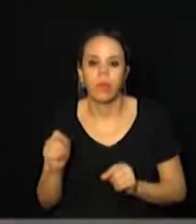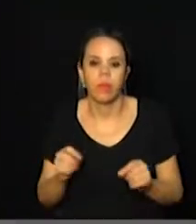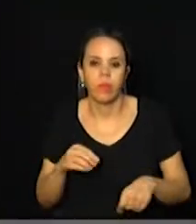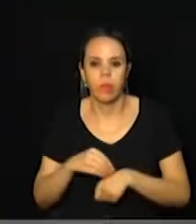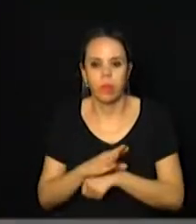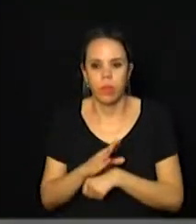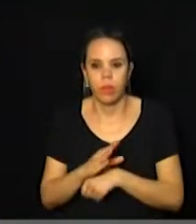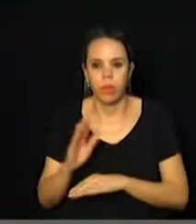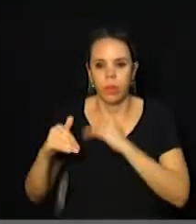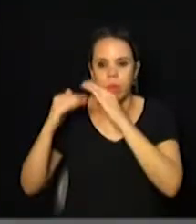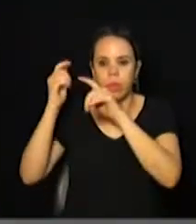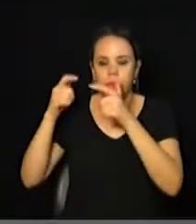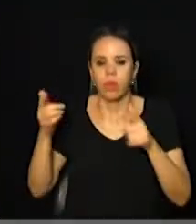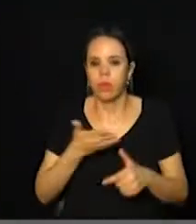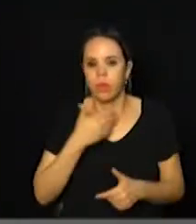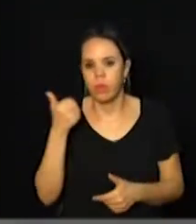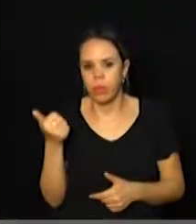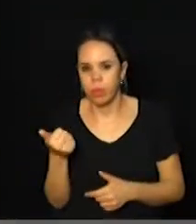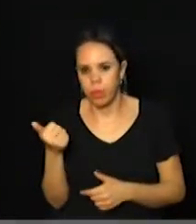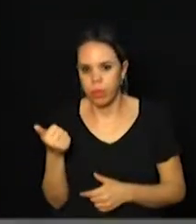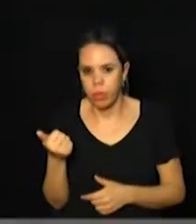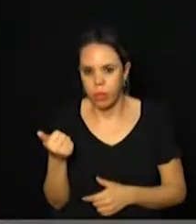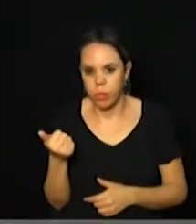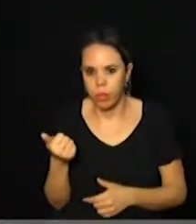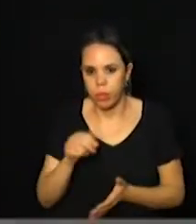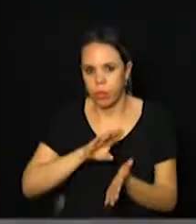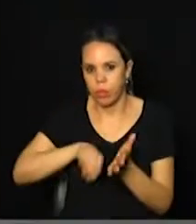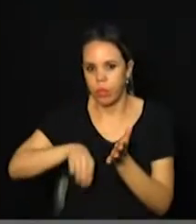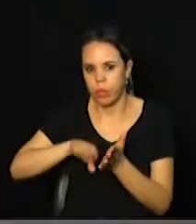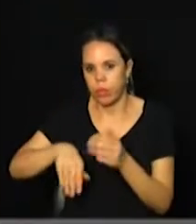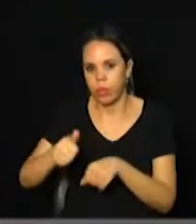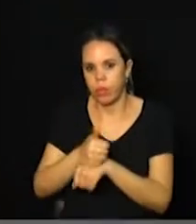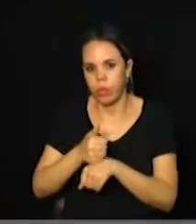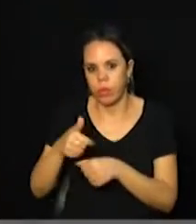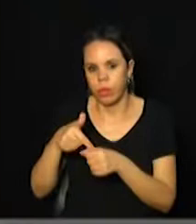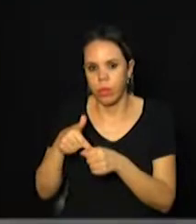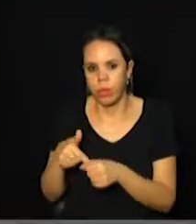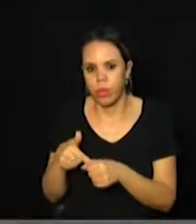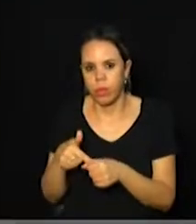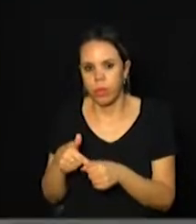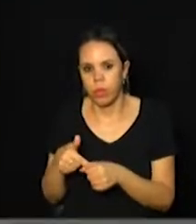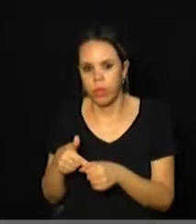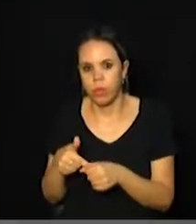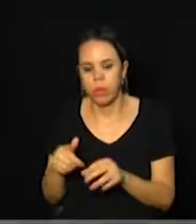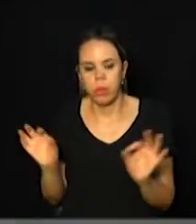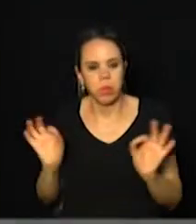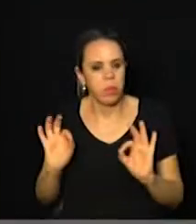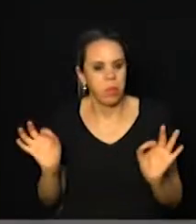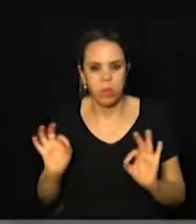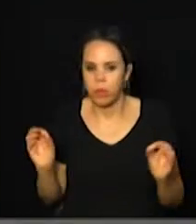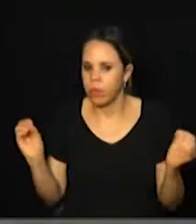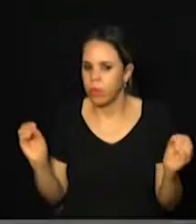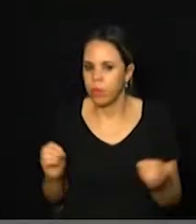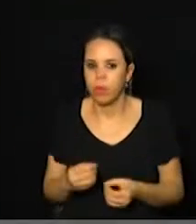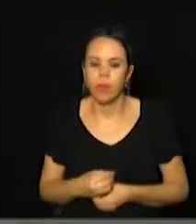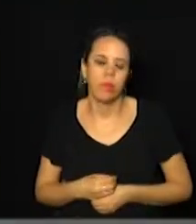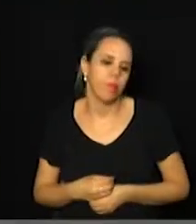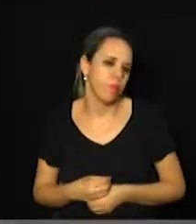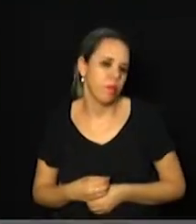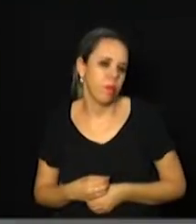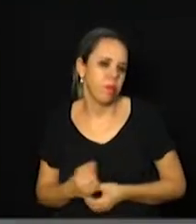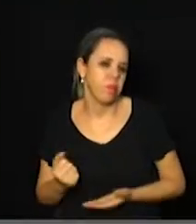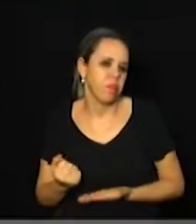que traz de avanço de melhoria tirar o frentista do posto de gasolina no trás absolutamente nada